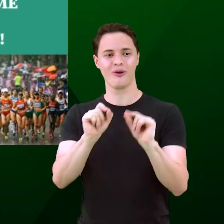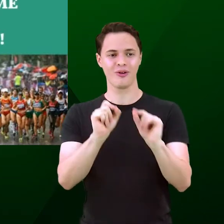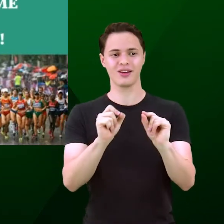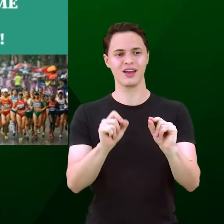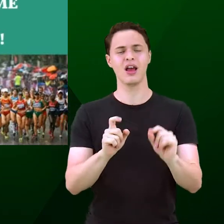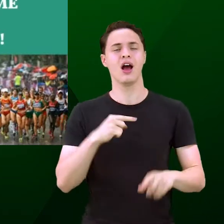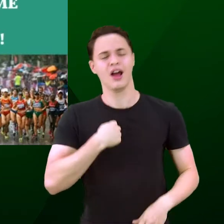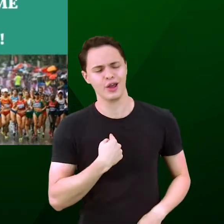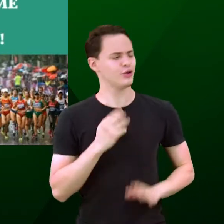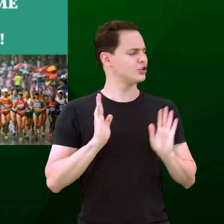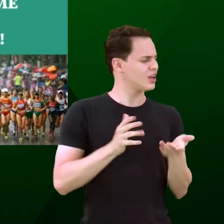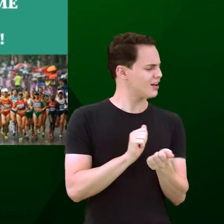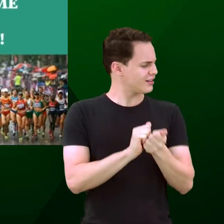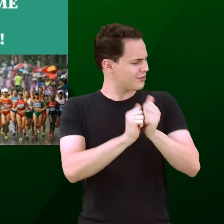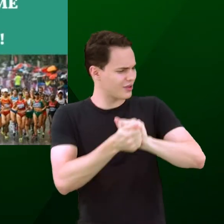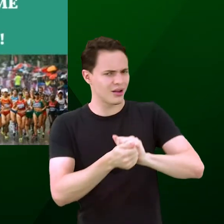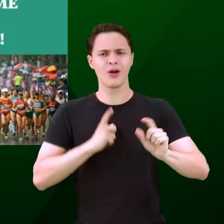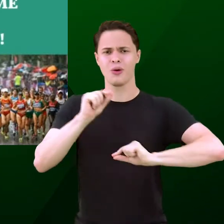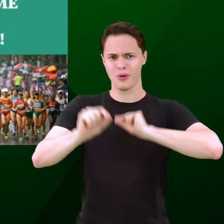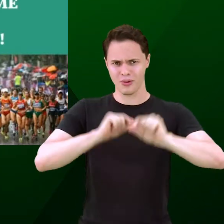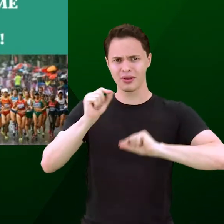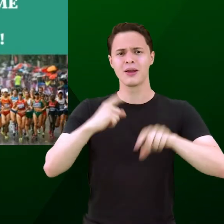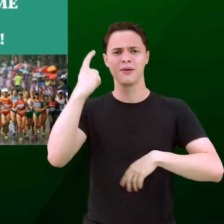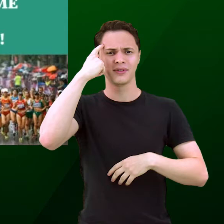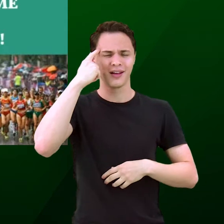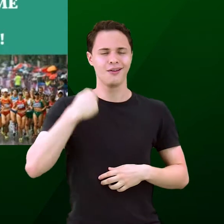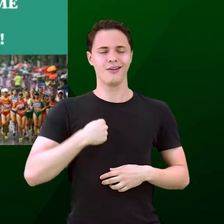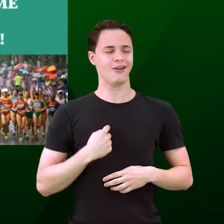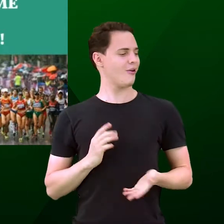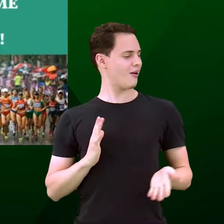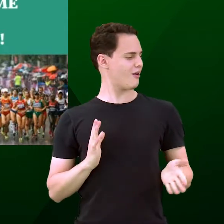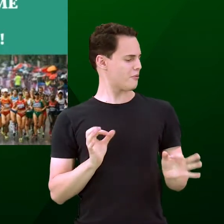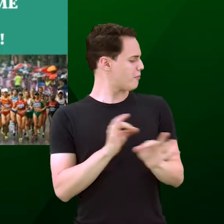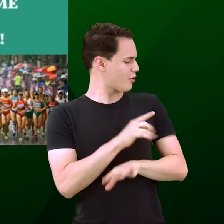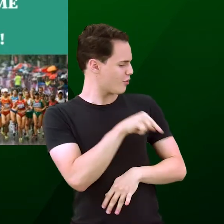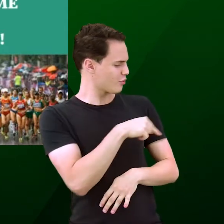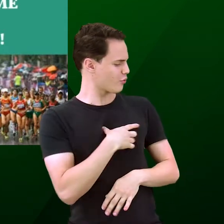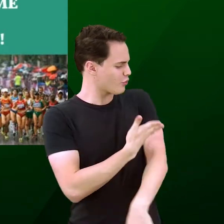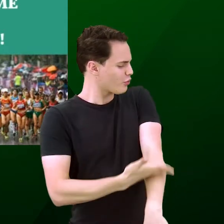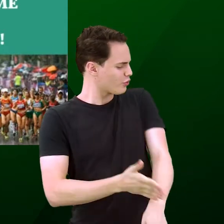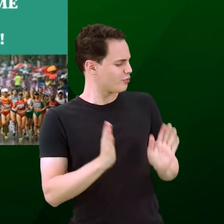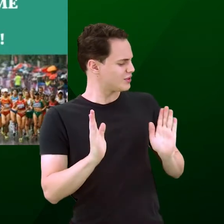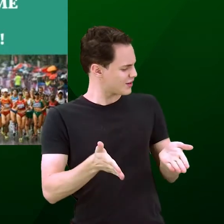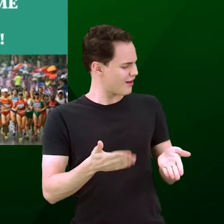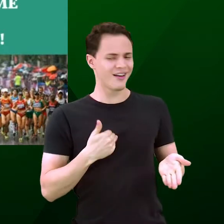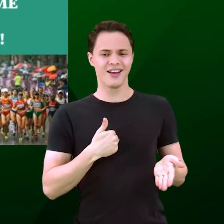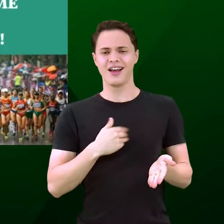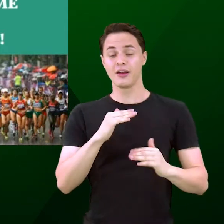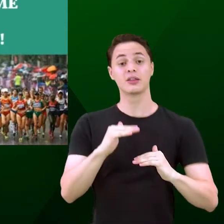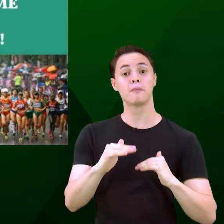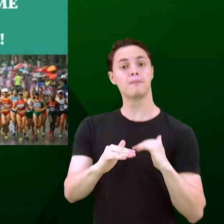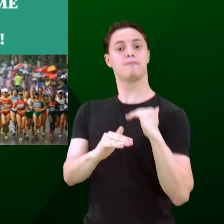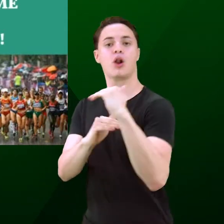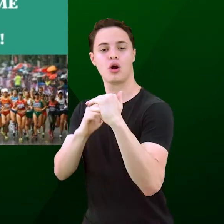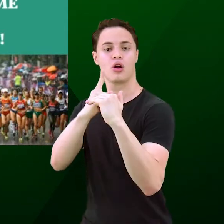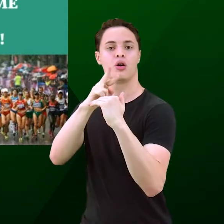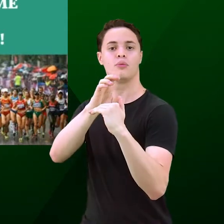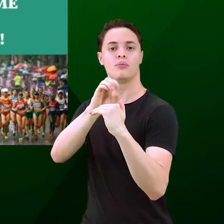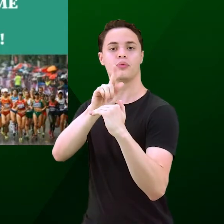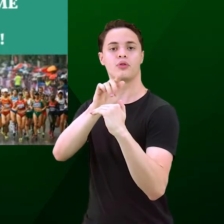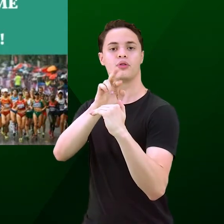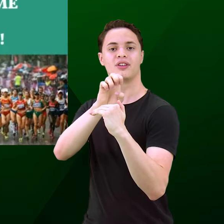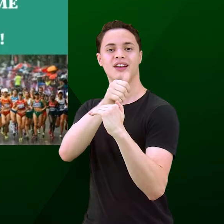ganho, né, ganho de condicionamento de maneira geral. Para a gente ter um ganho, por